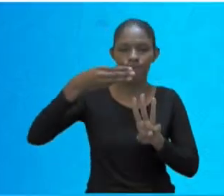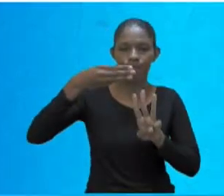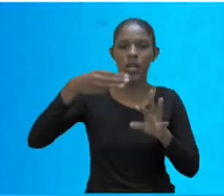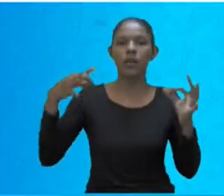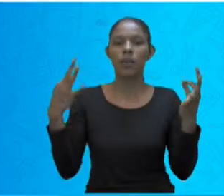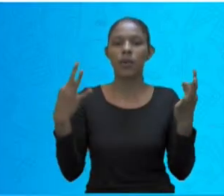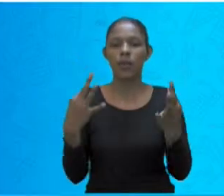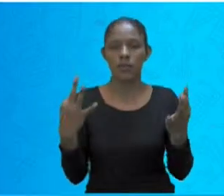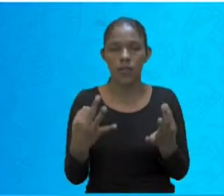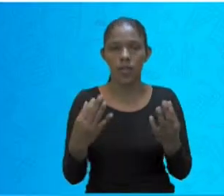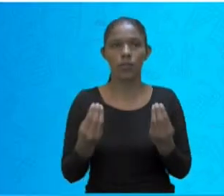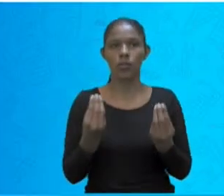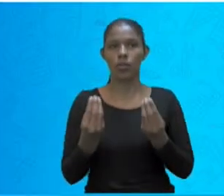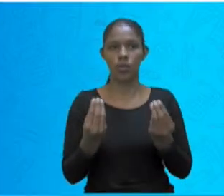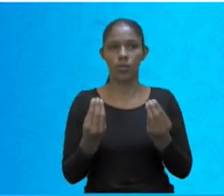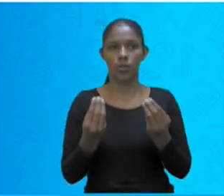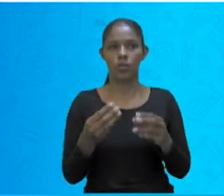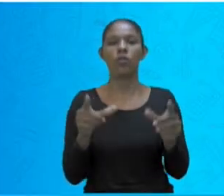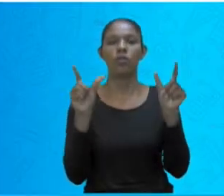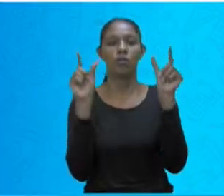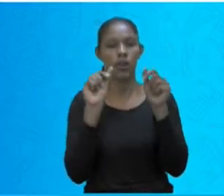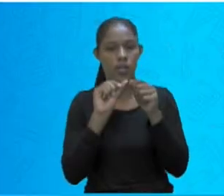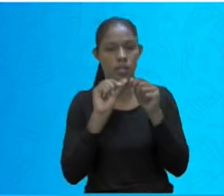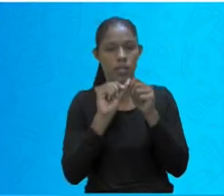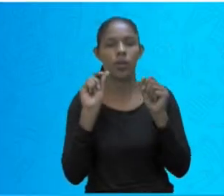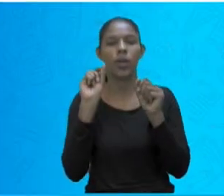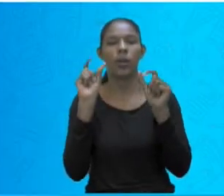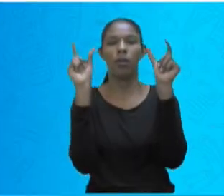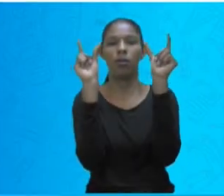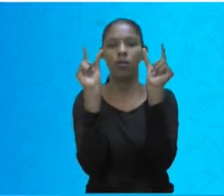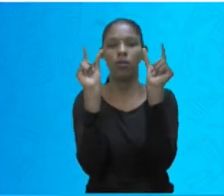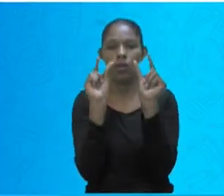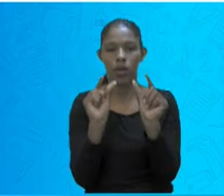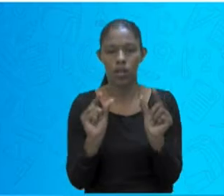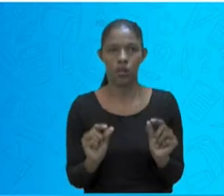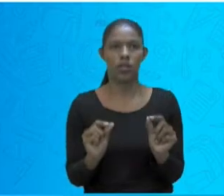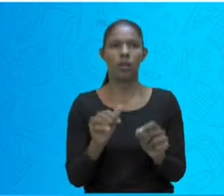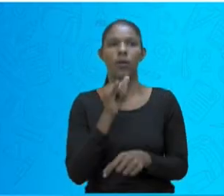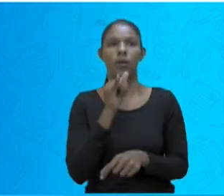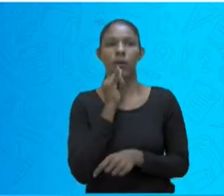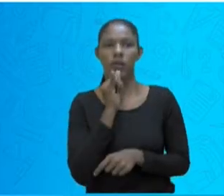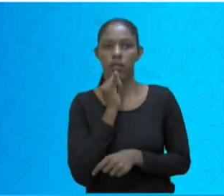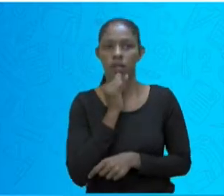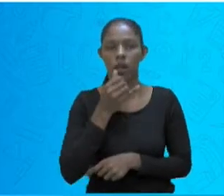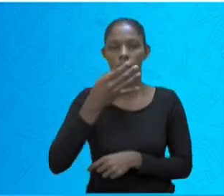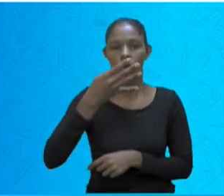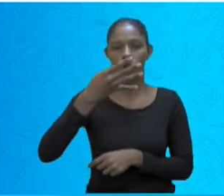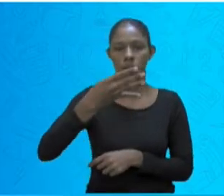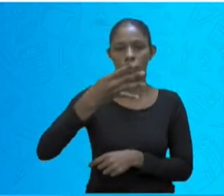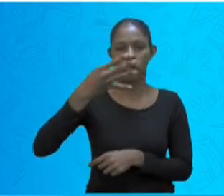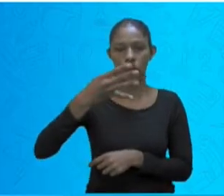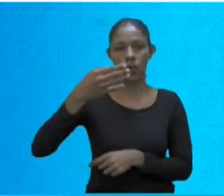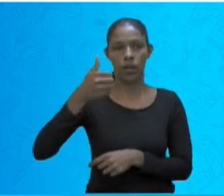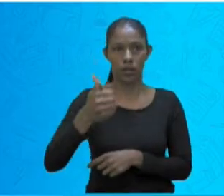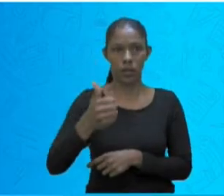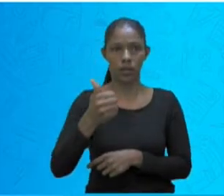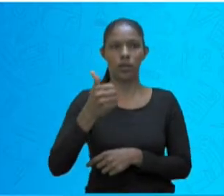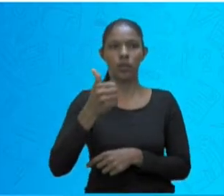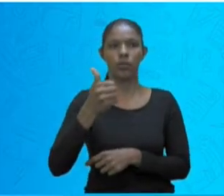441 dividido por 3, 147. 147 dividido por